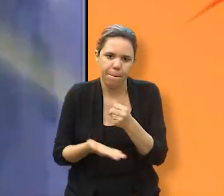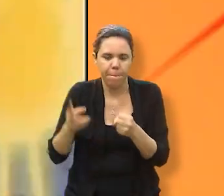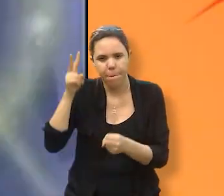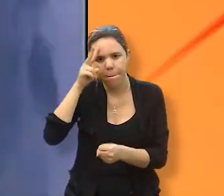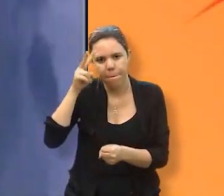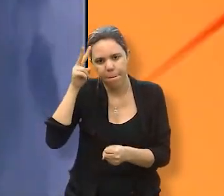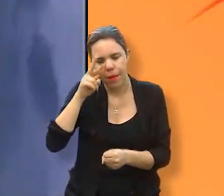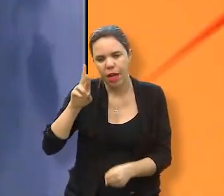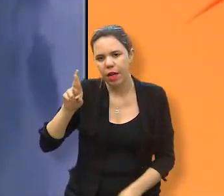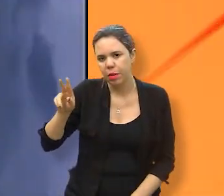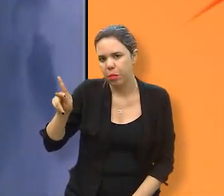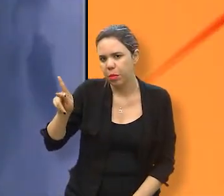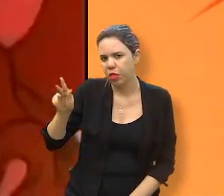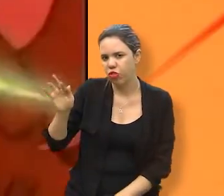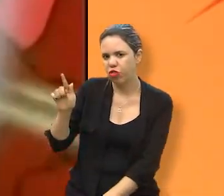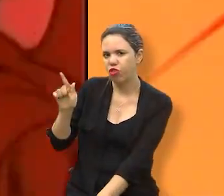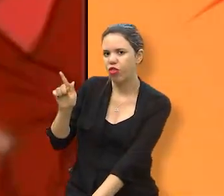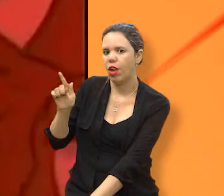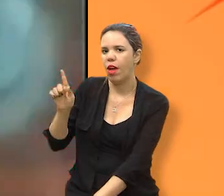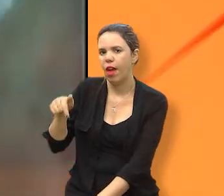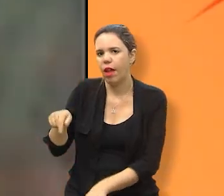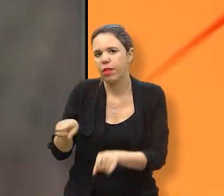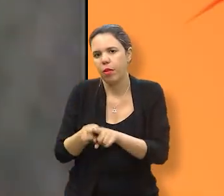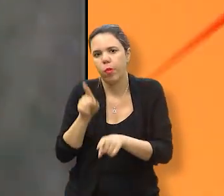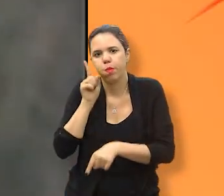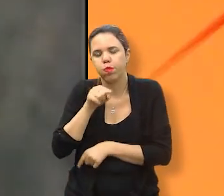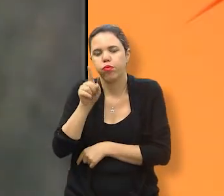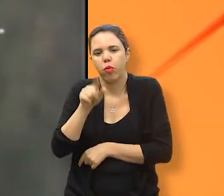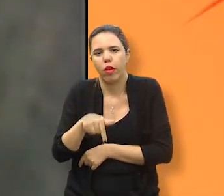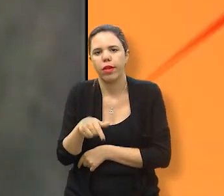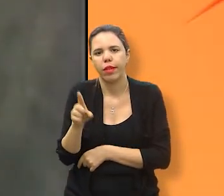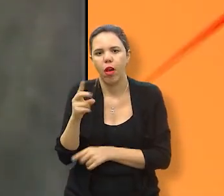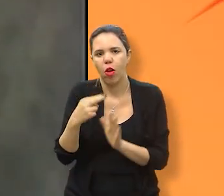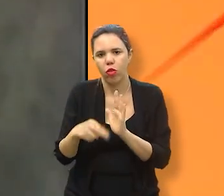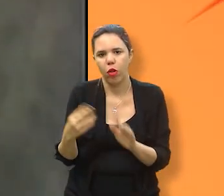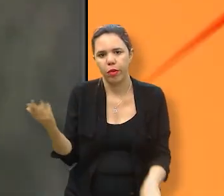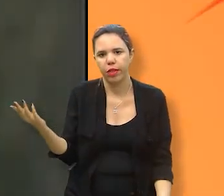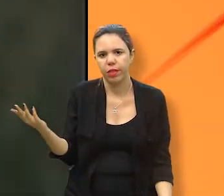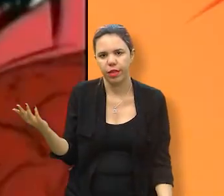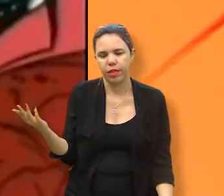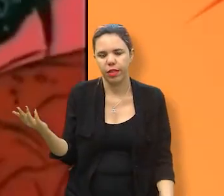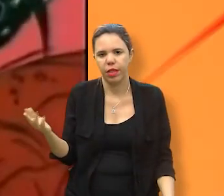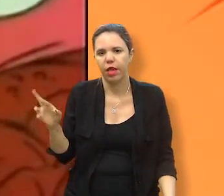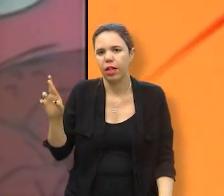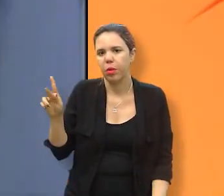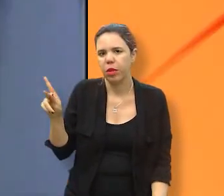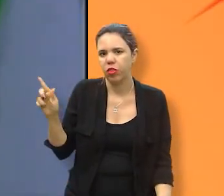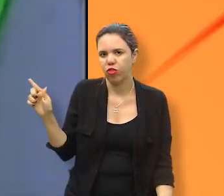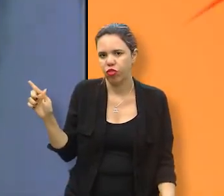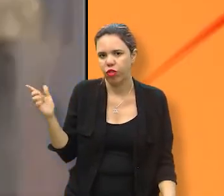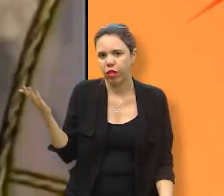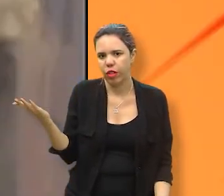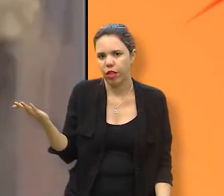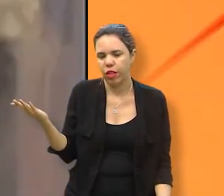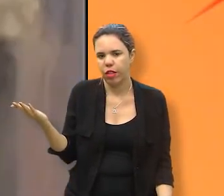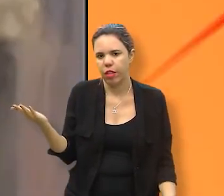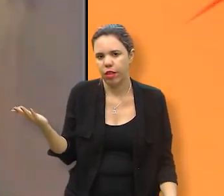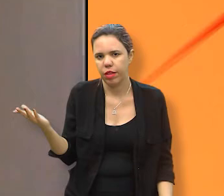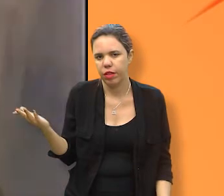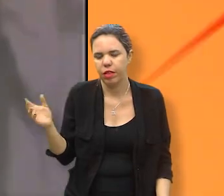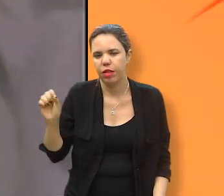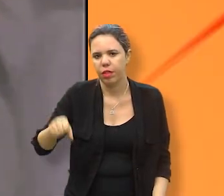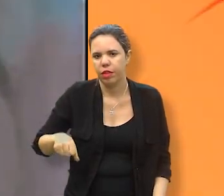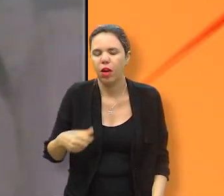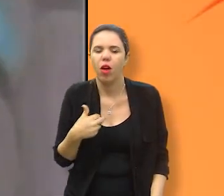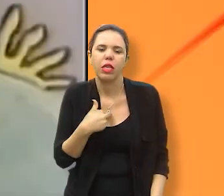de RPG. Caverna do Dragão, nos Estados Unidos, é Dungeons and Dragons, que é o RPG Dungeons and Dragons. Então, sim, né, não